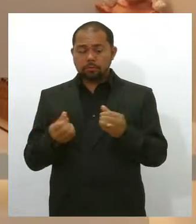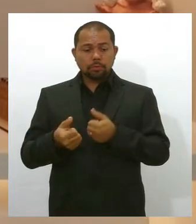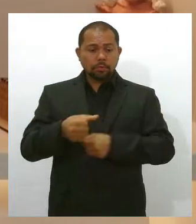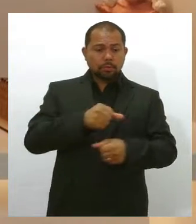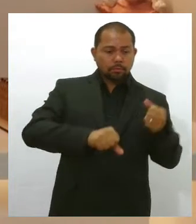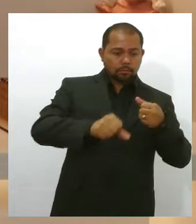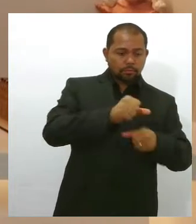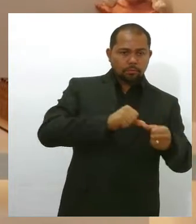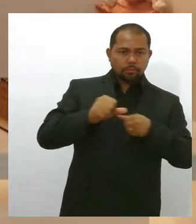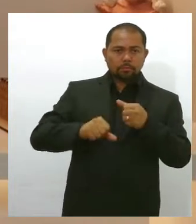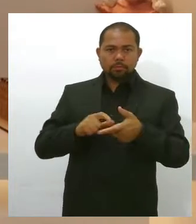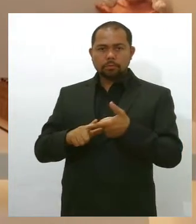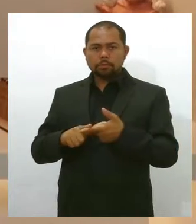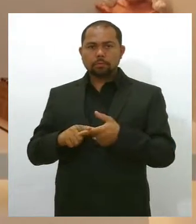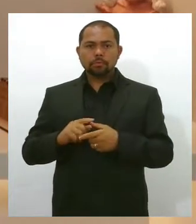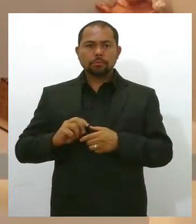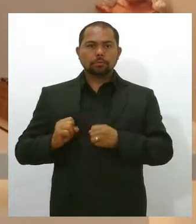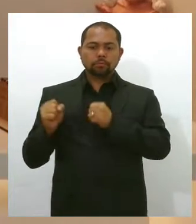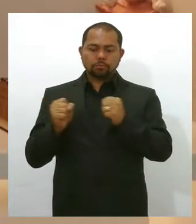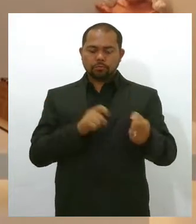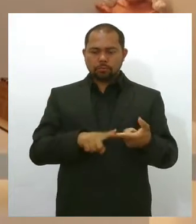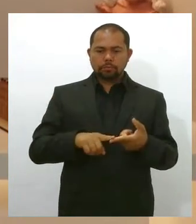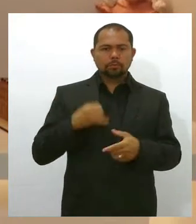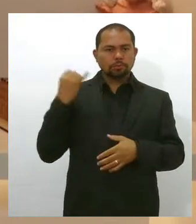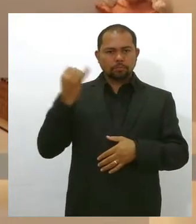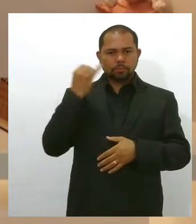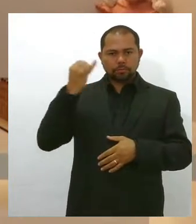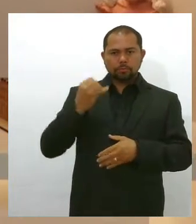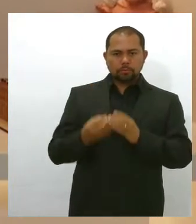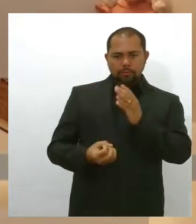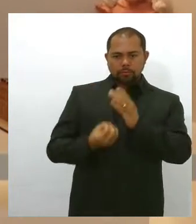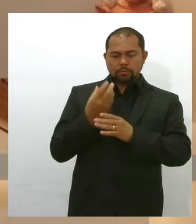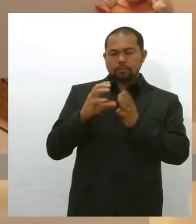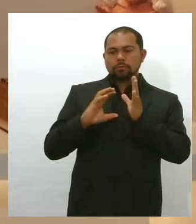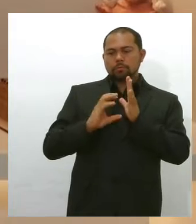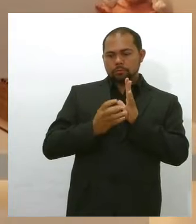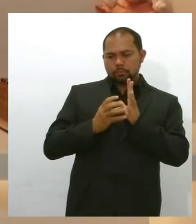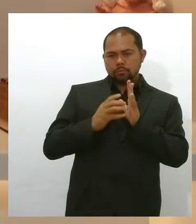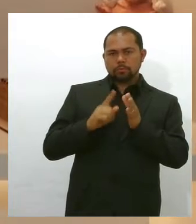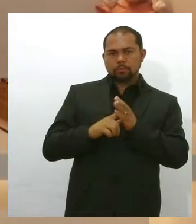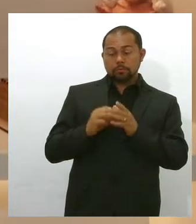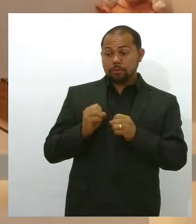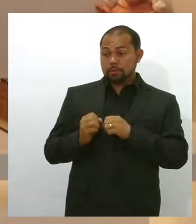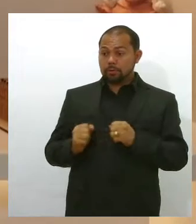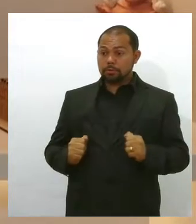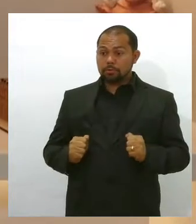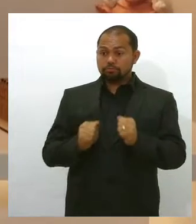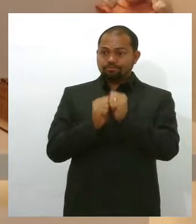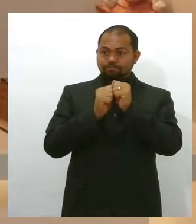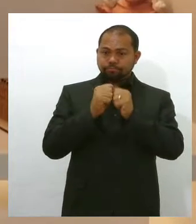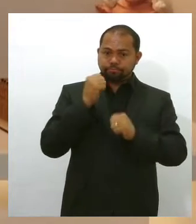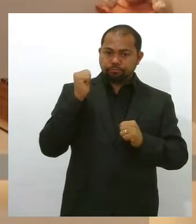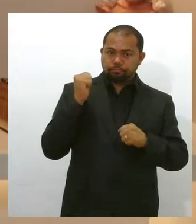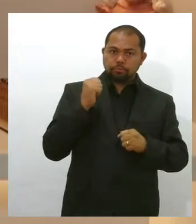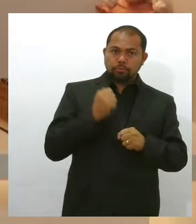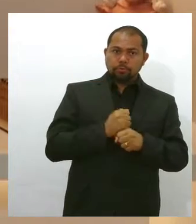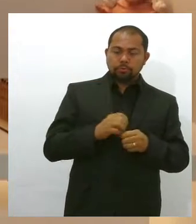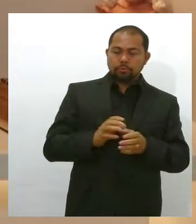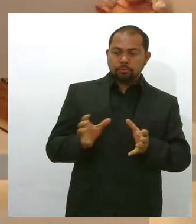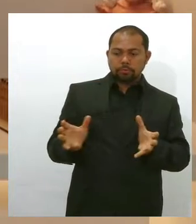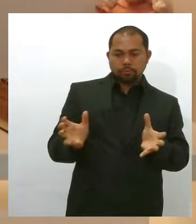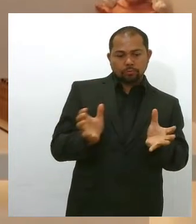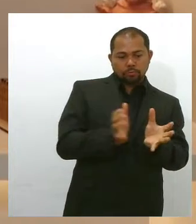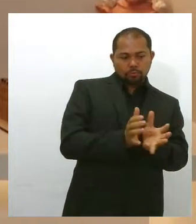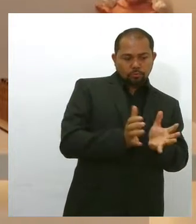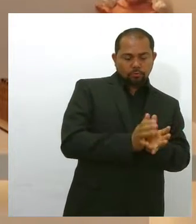importantíssimo que o partido político exista e que ele se consolide para o que segregar e agregar também ideias